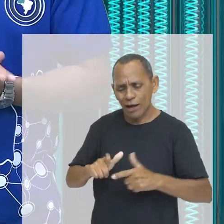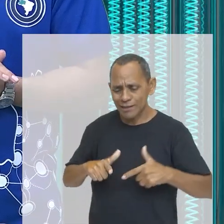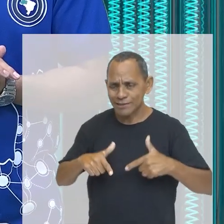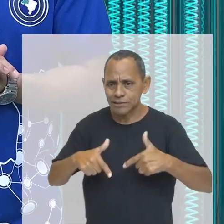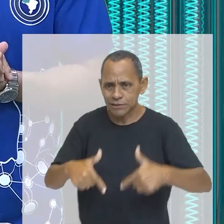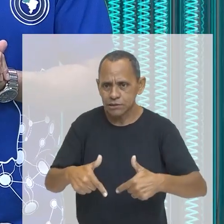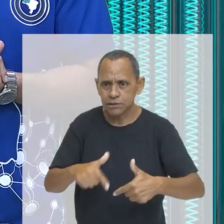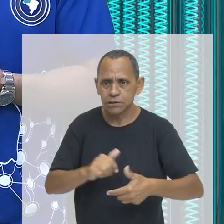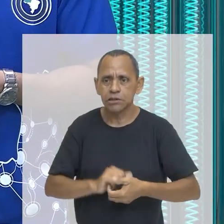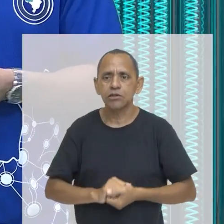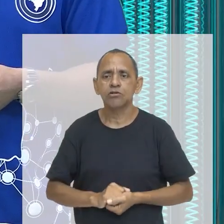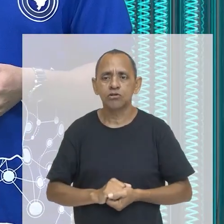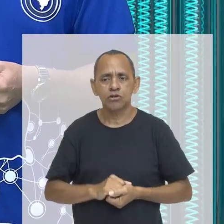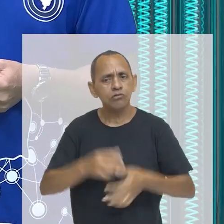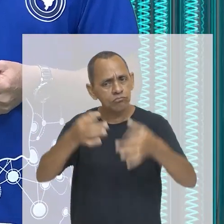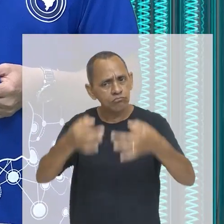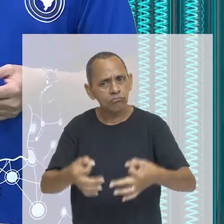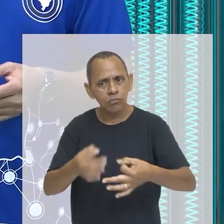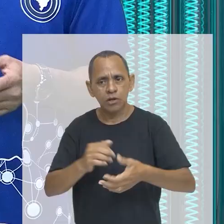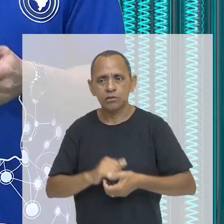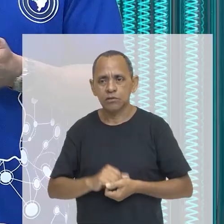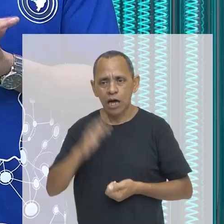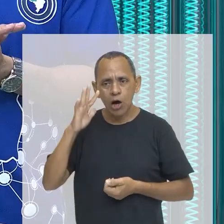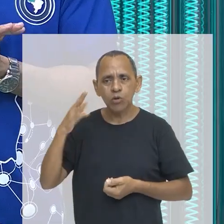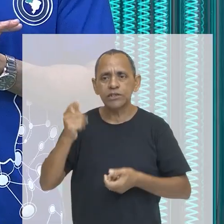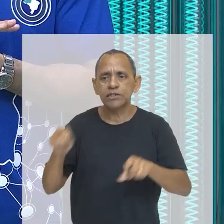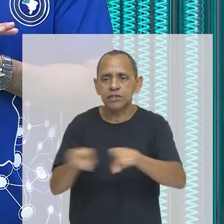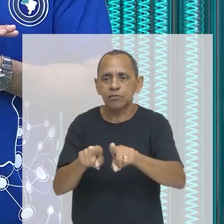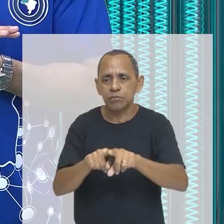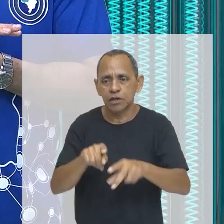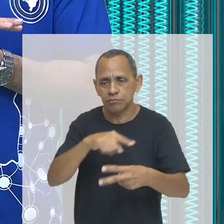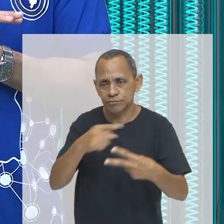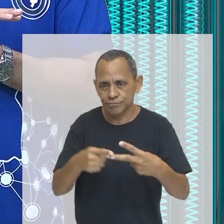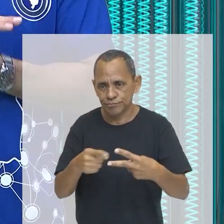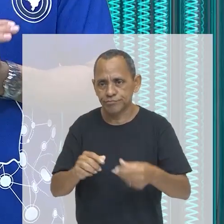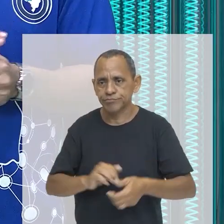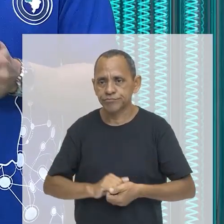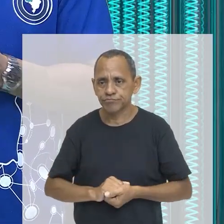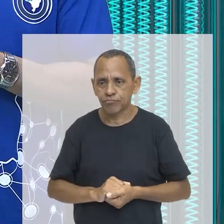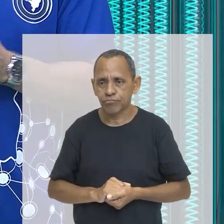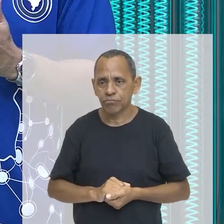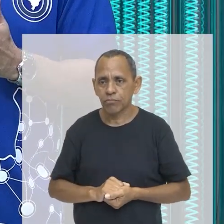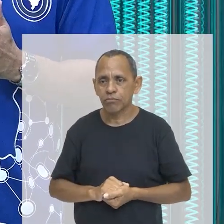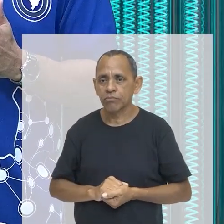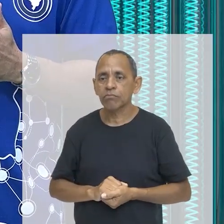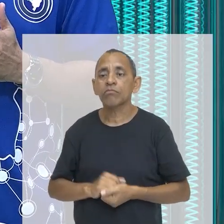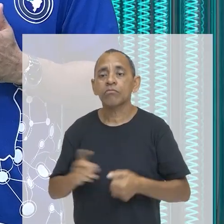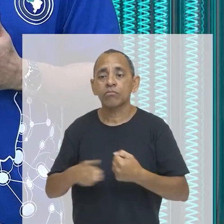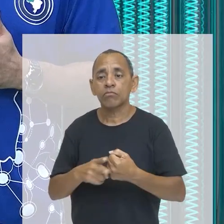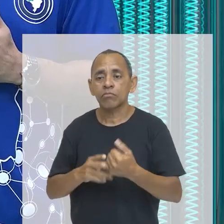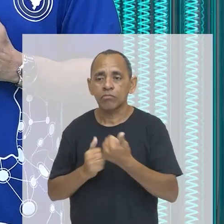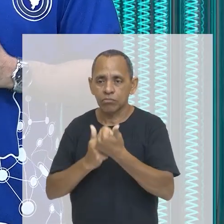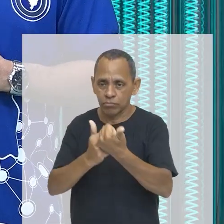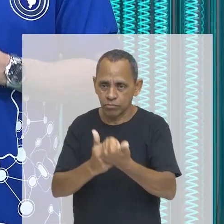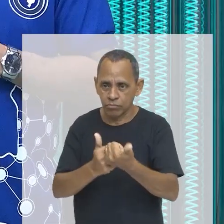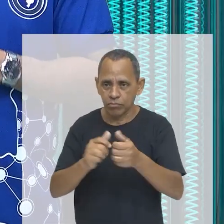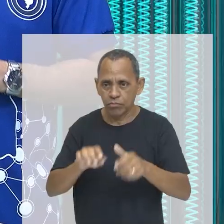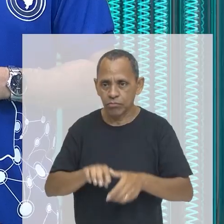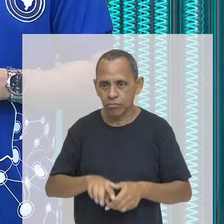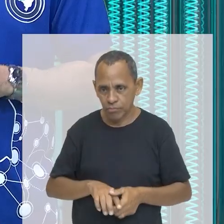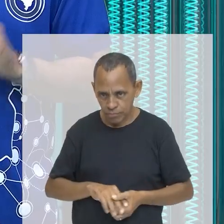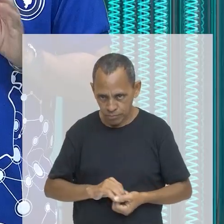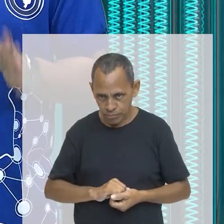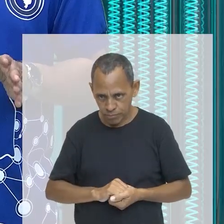se concretize. Tá certo? Então, esses são os verbos modais que nós vimos, tá? Should, must, have to,